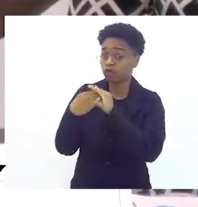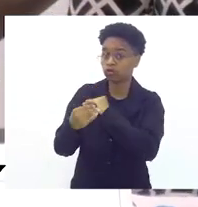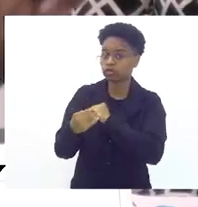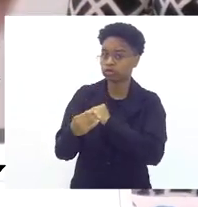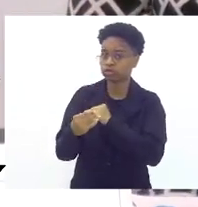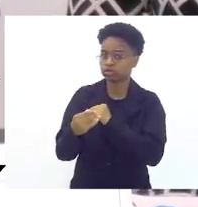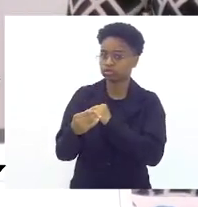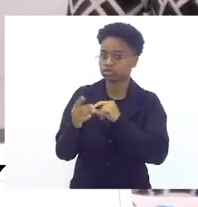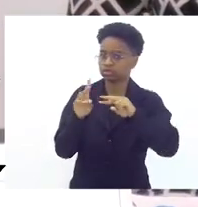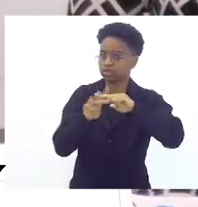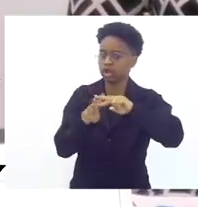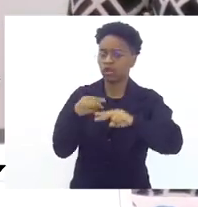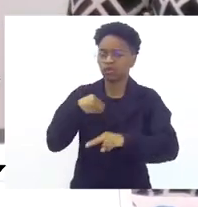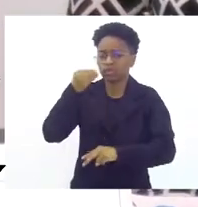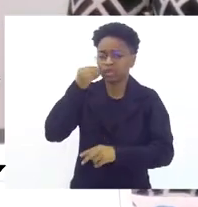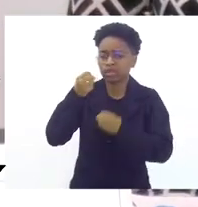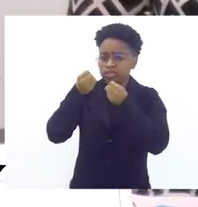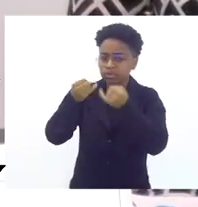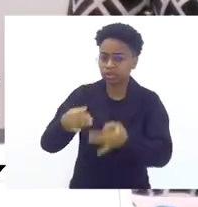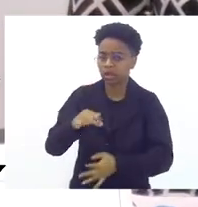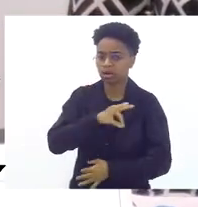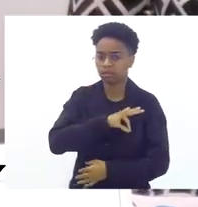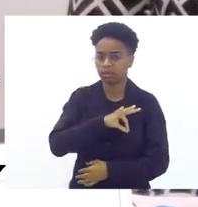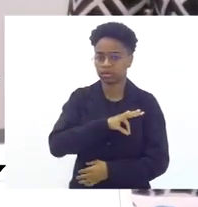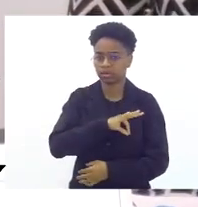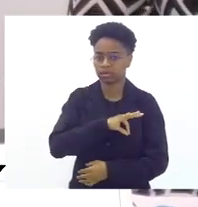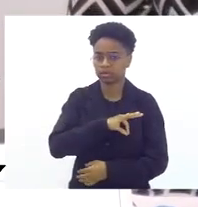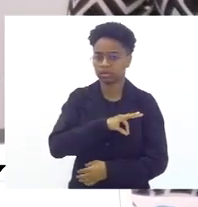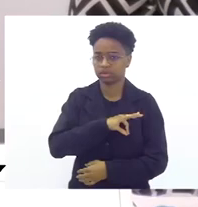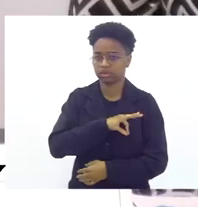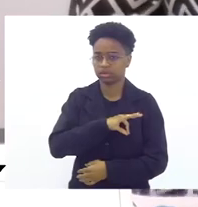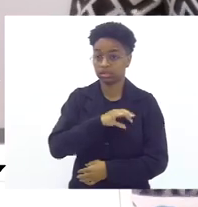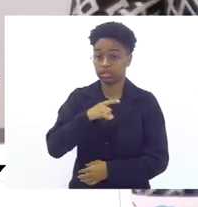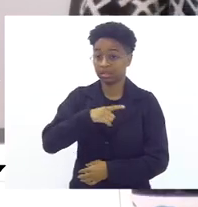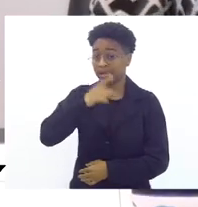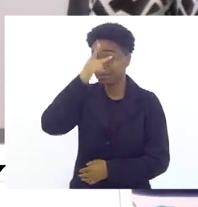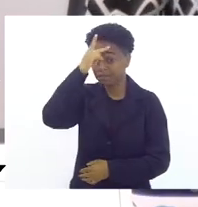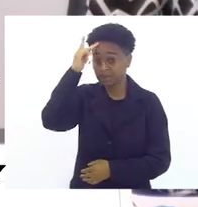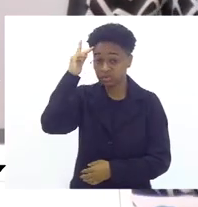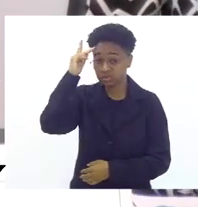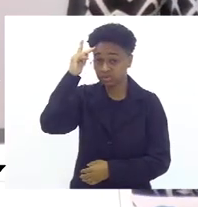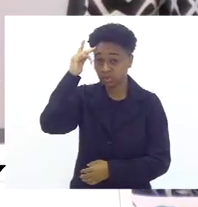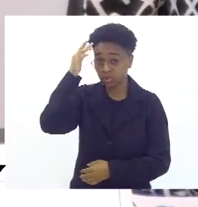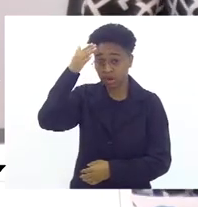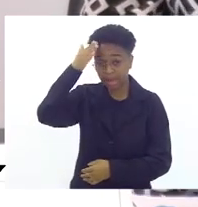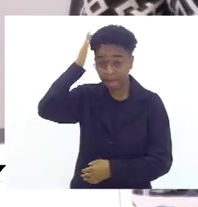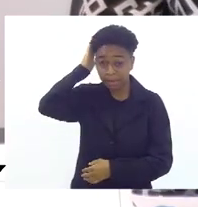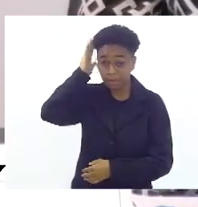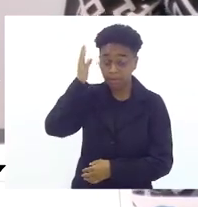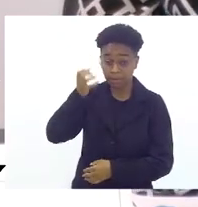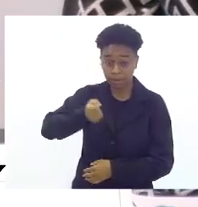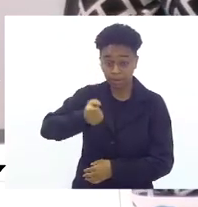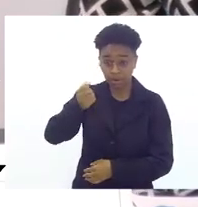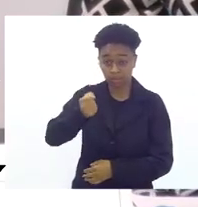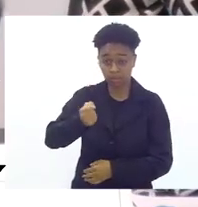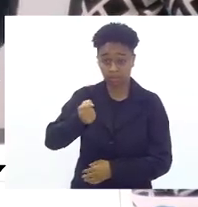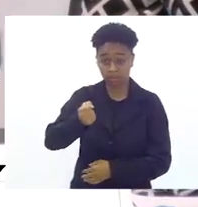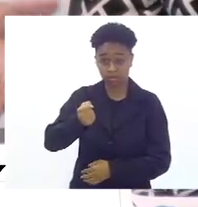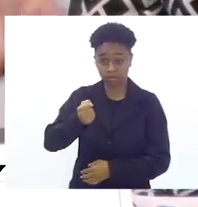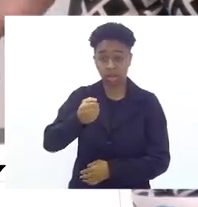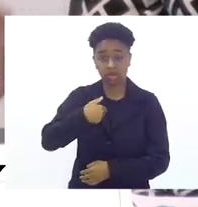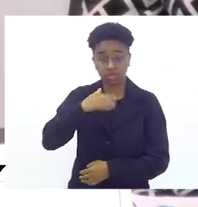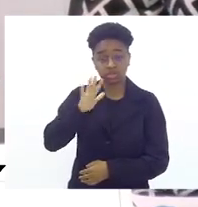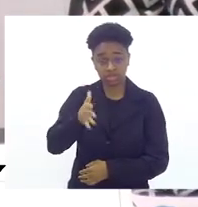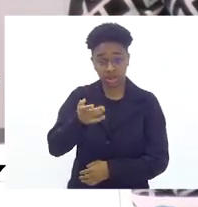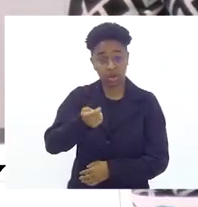e eu tentando explicar o policial que alguém de cabelo branco porque eu já estou colocando o cabelo branco por